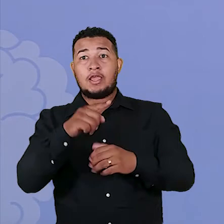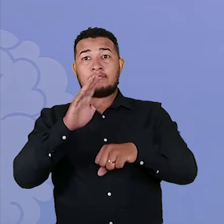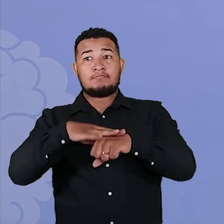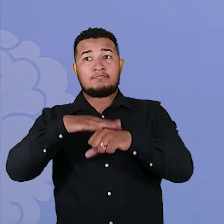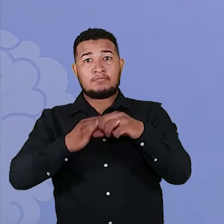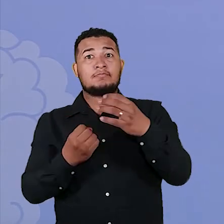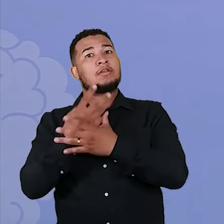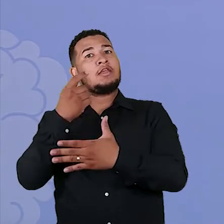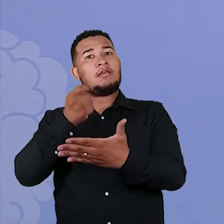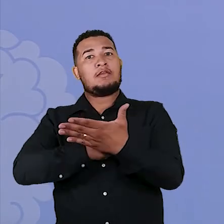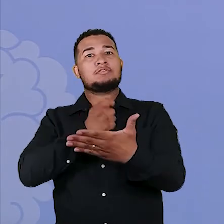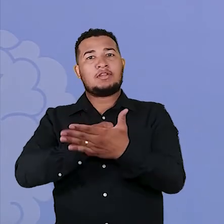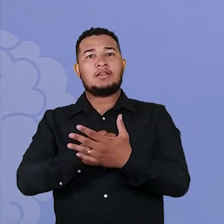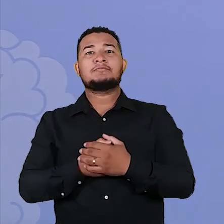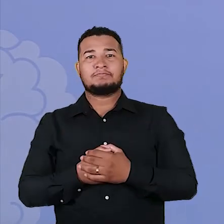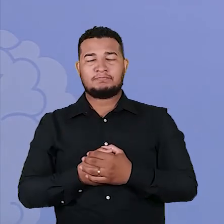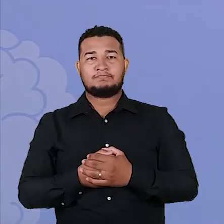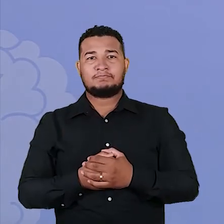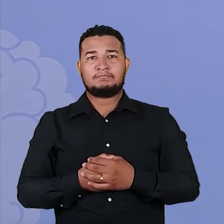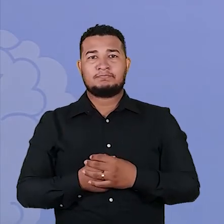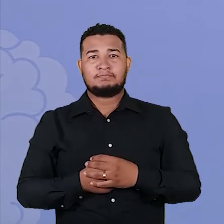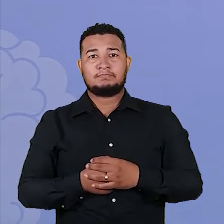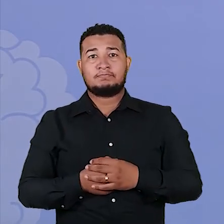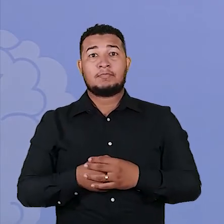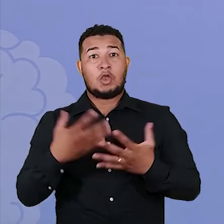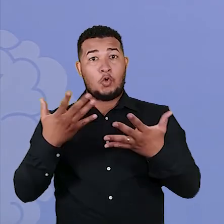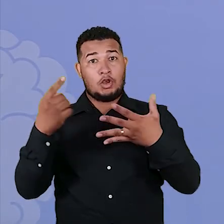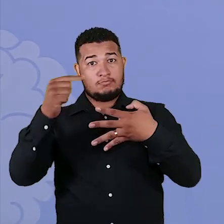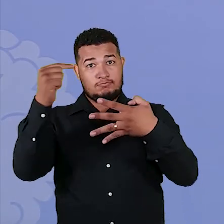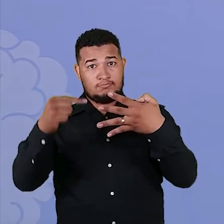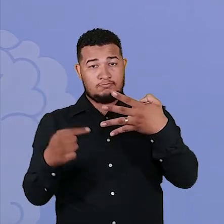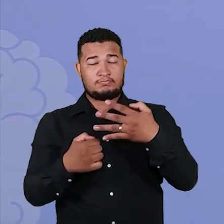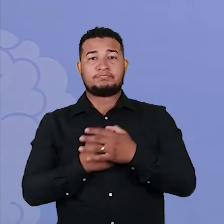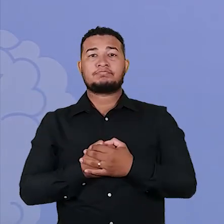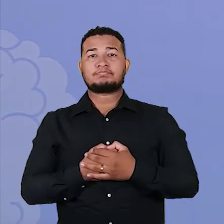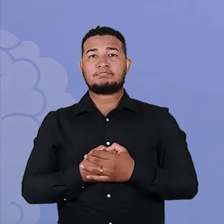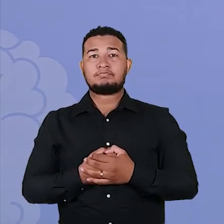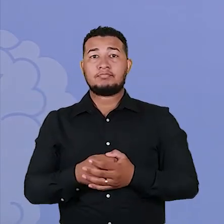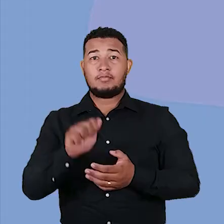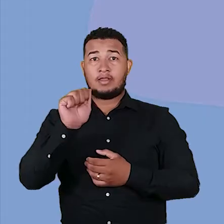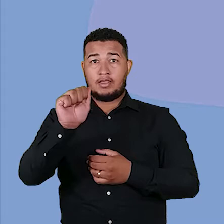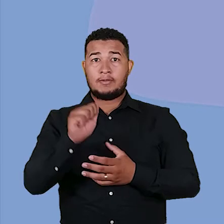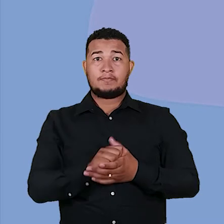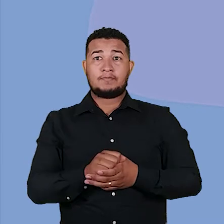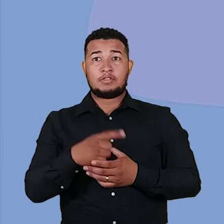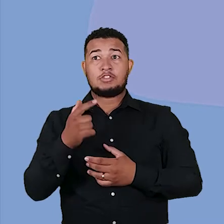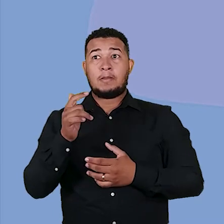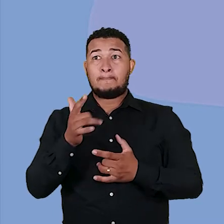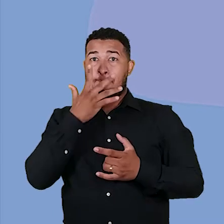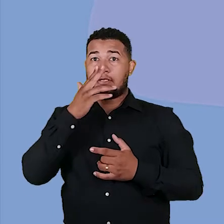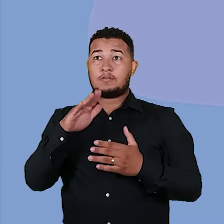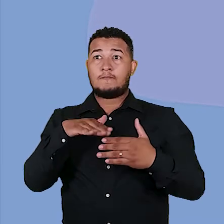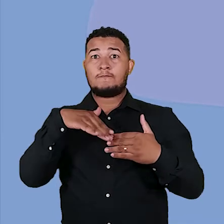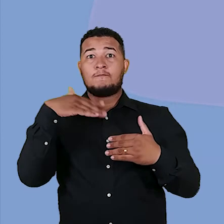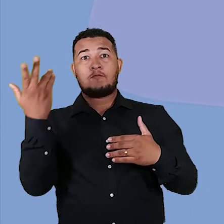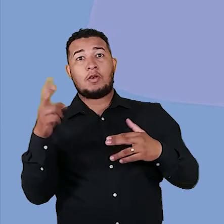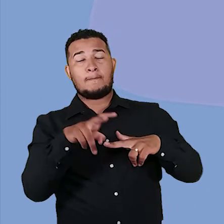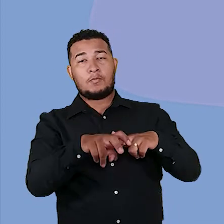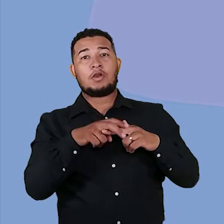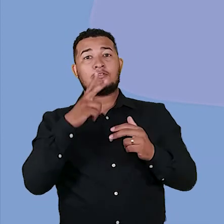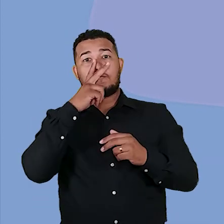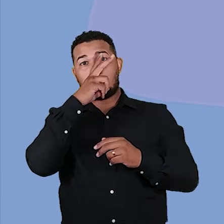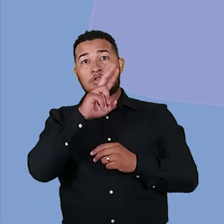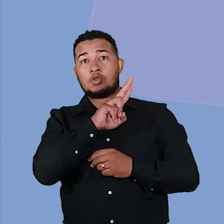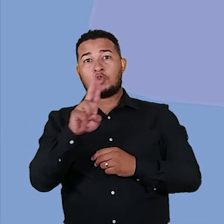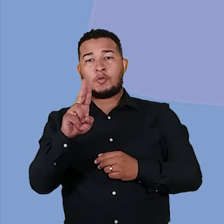exercendo nele, ele cria essa resistência, tá bom? Agora vamos ver as alternativas. A. Somos lançados para